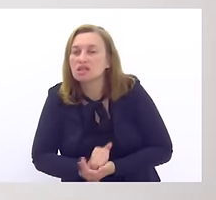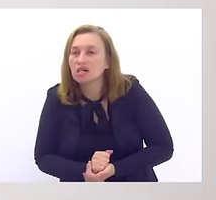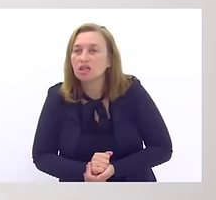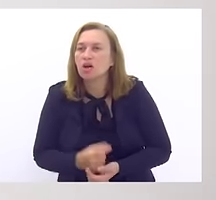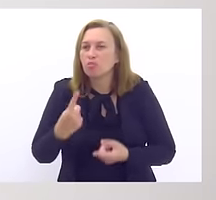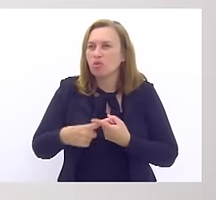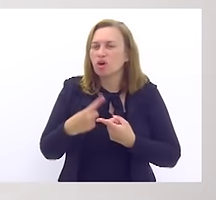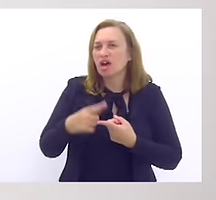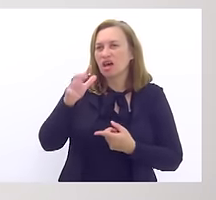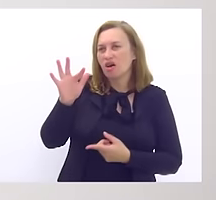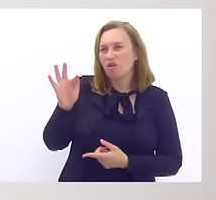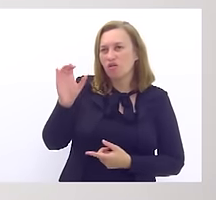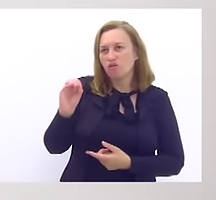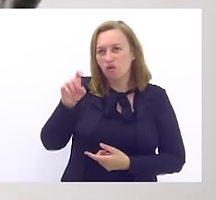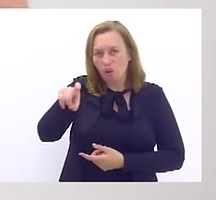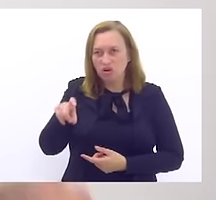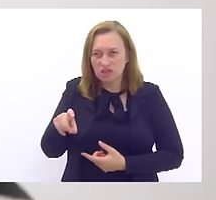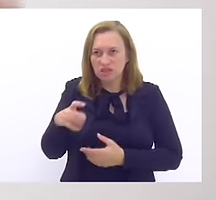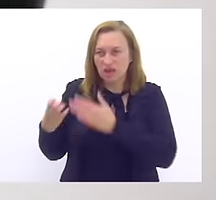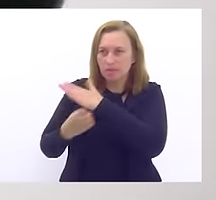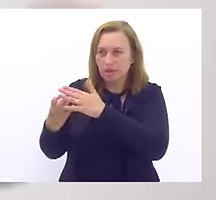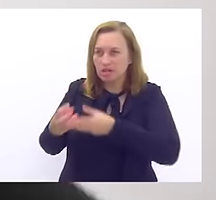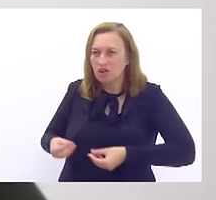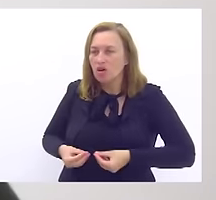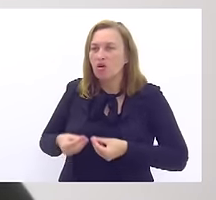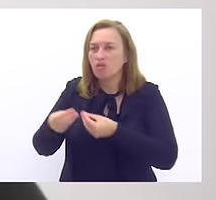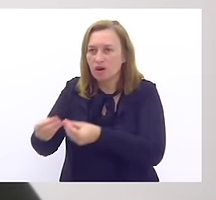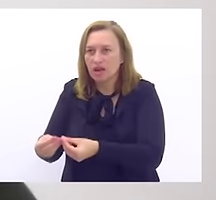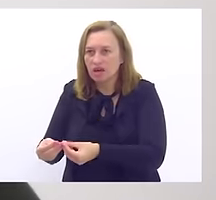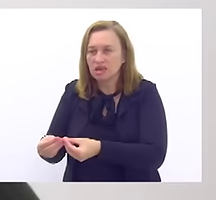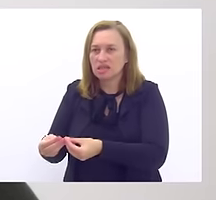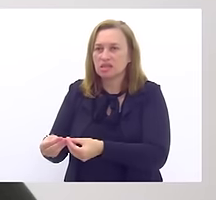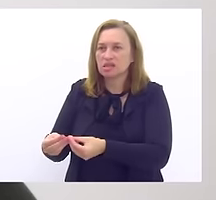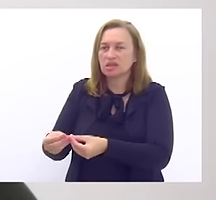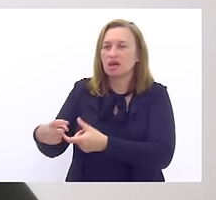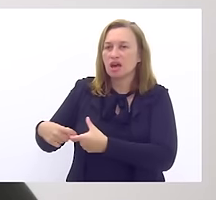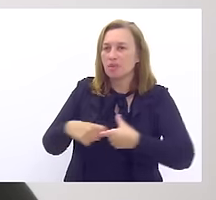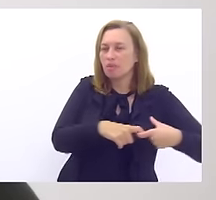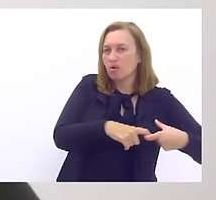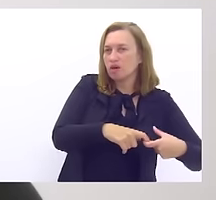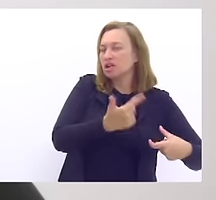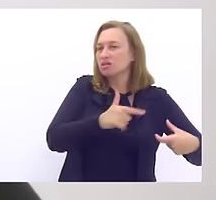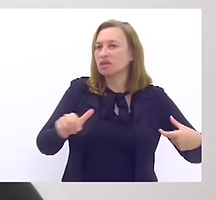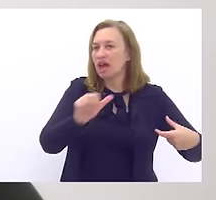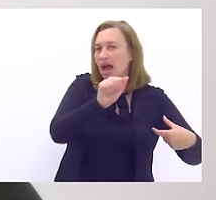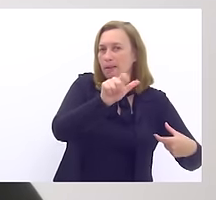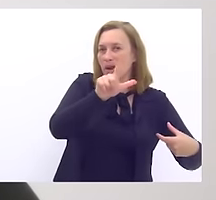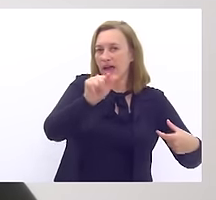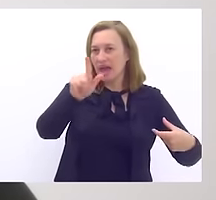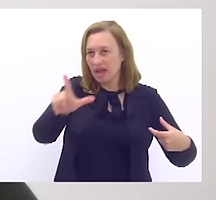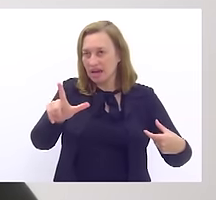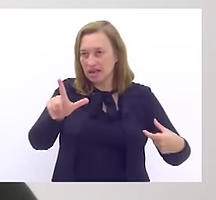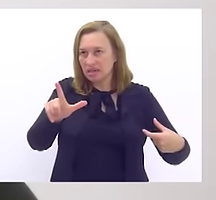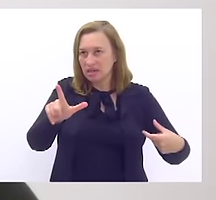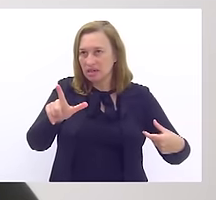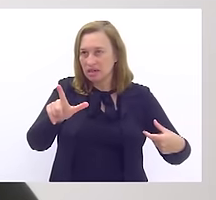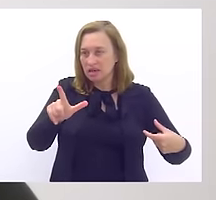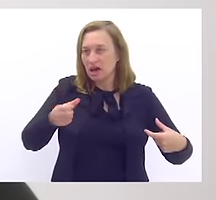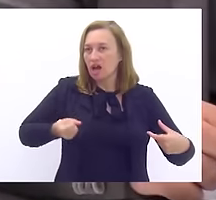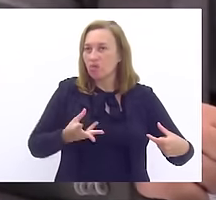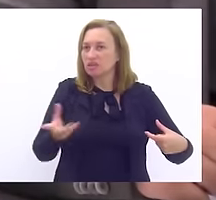a presa forte Você sabia que a empresa Fox fornece rebote porque a pele não tem quantitativo de reboque pra usurpar a população